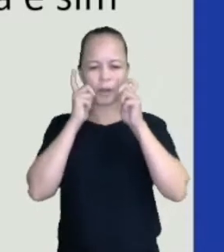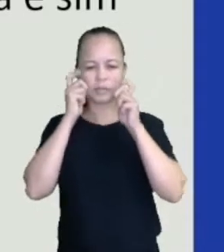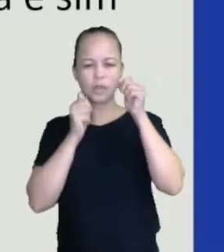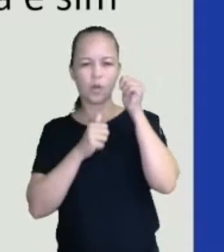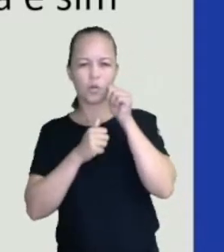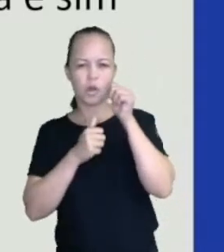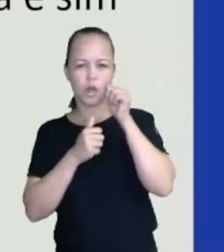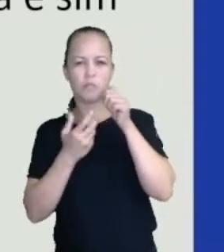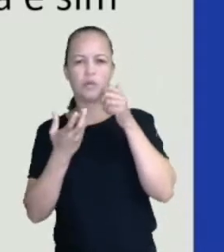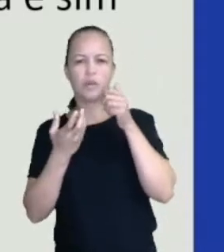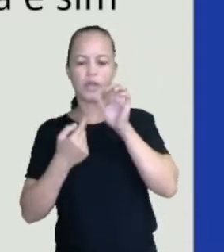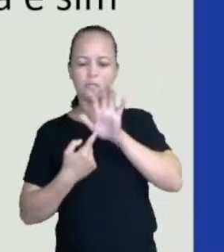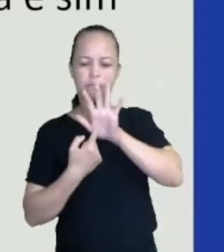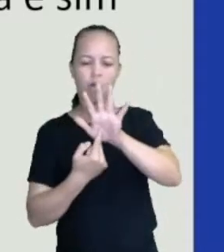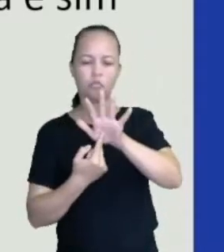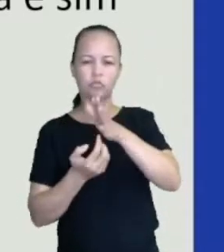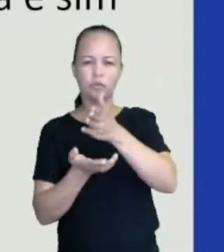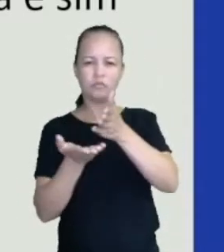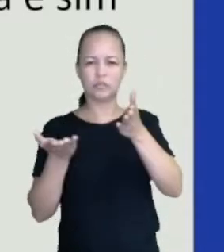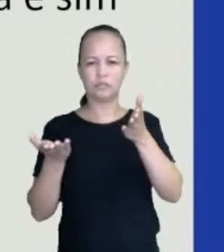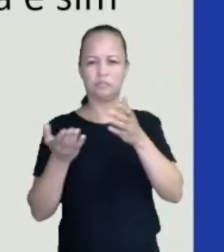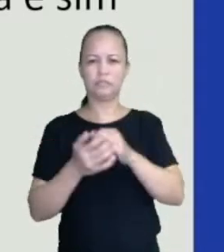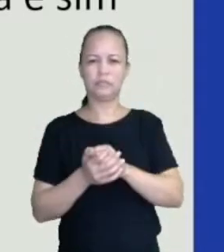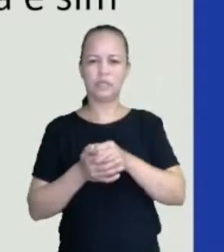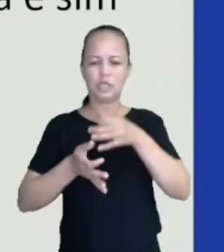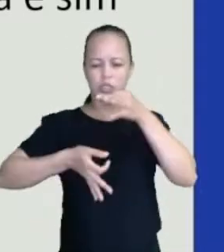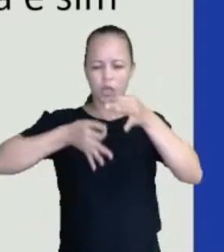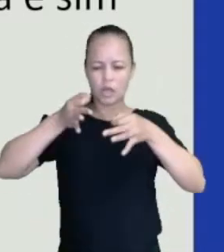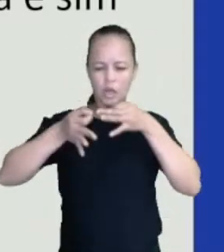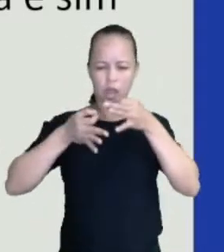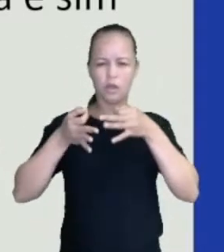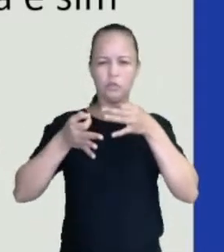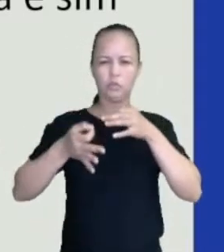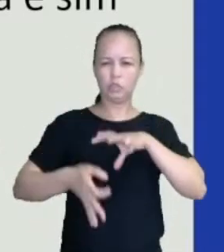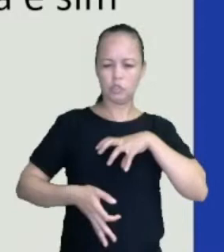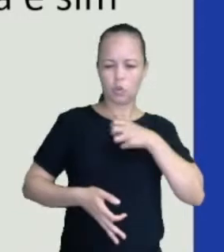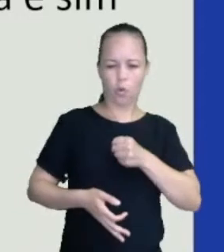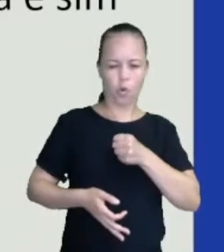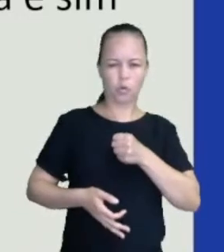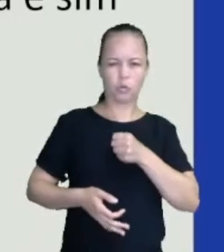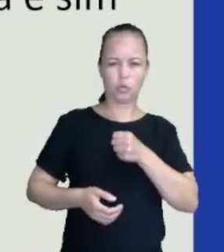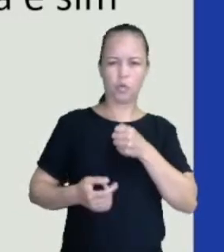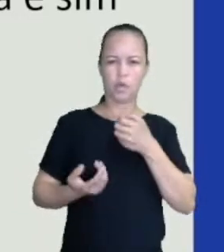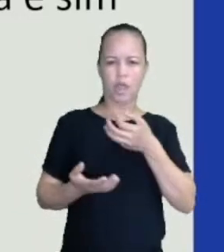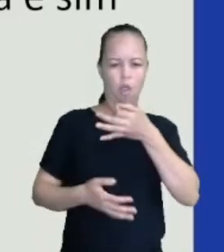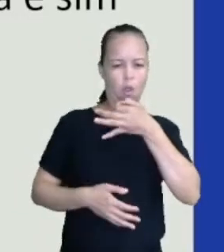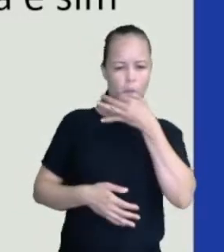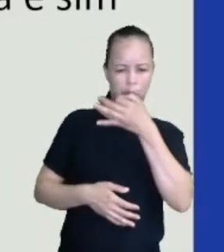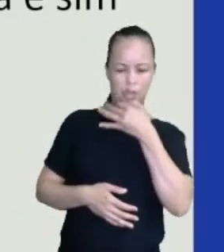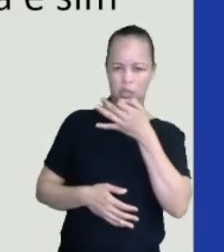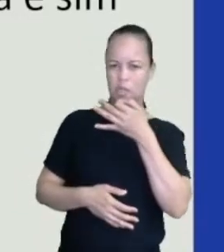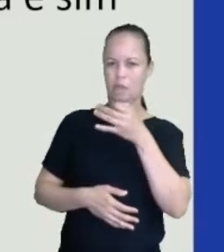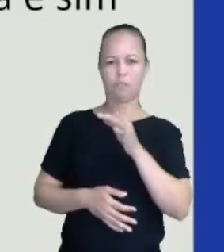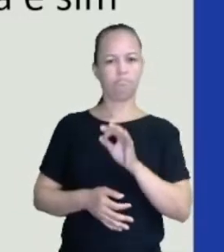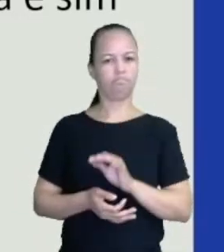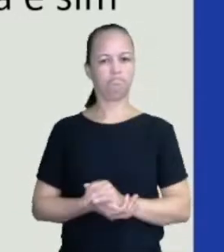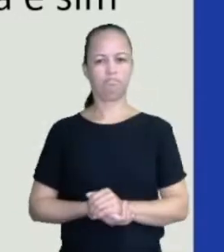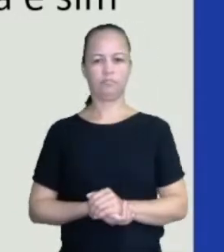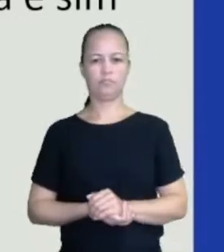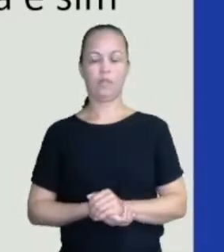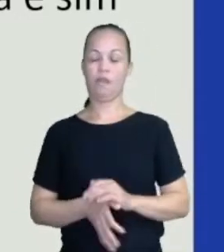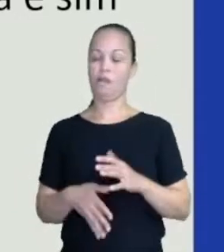de ódio não é opinião. E aí vocês podem pensar, mas se